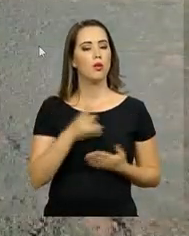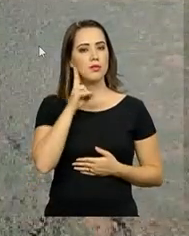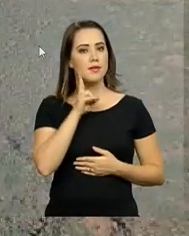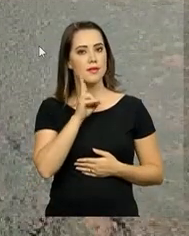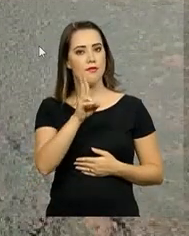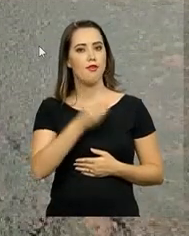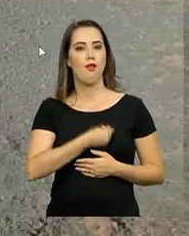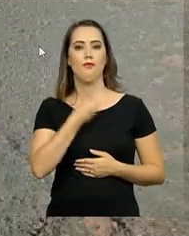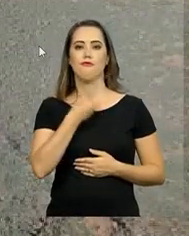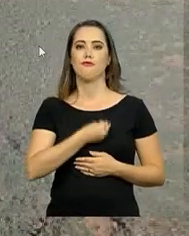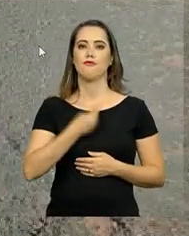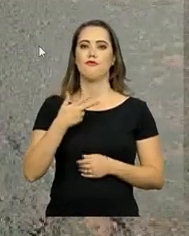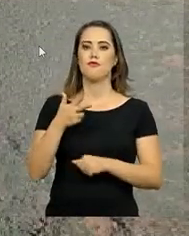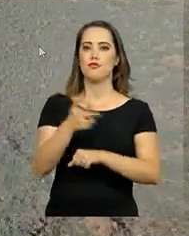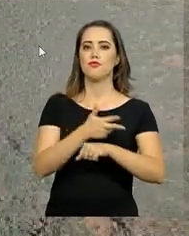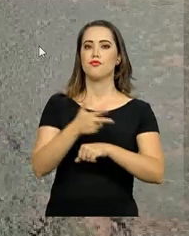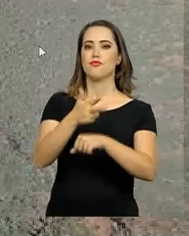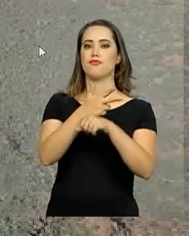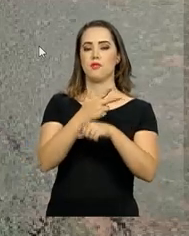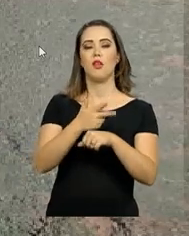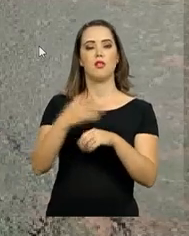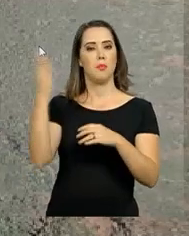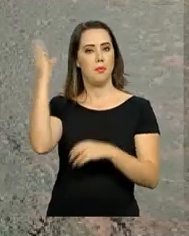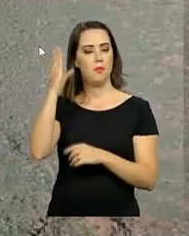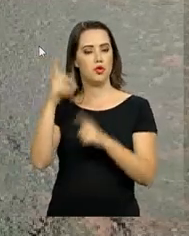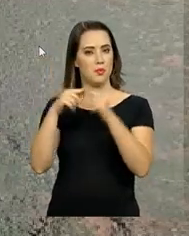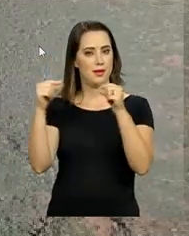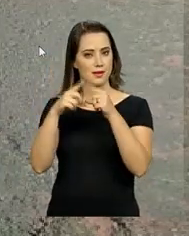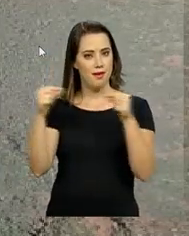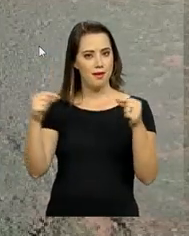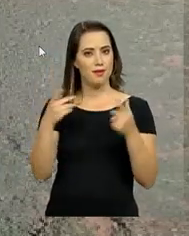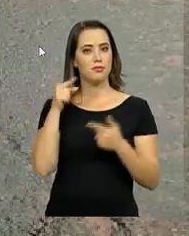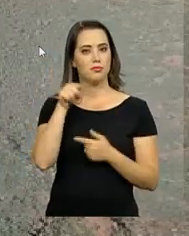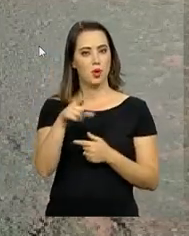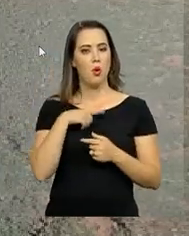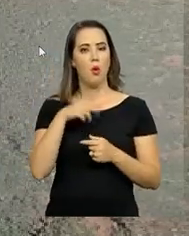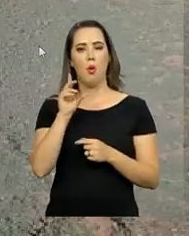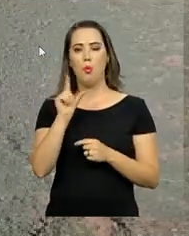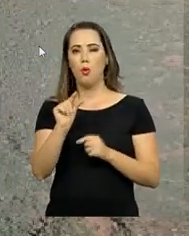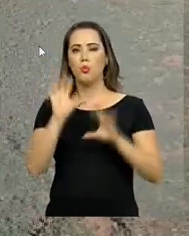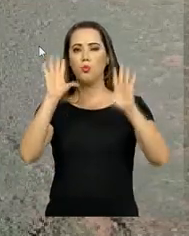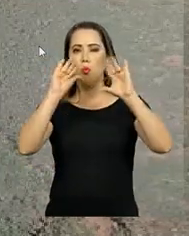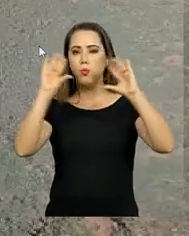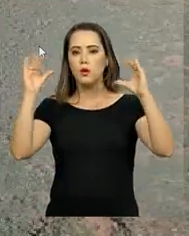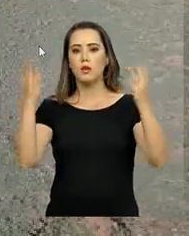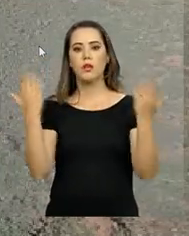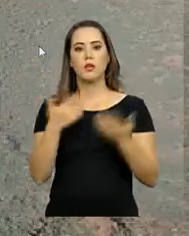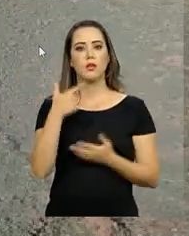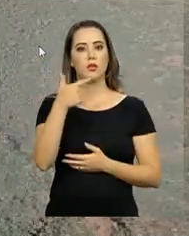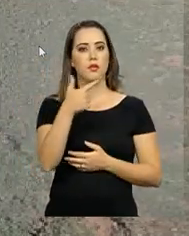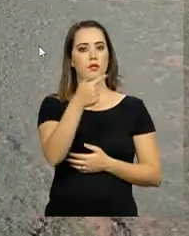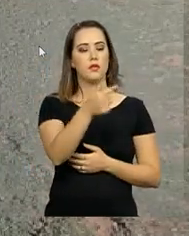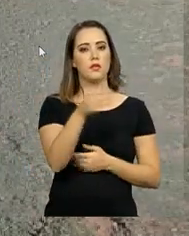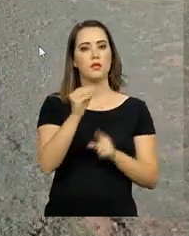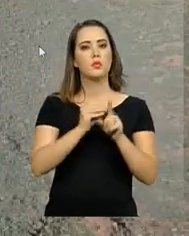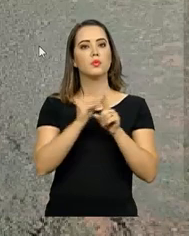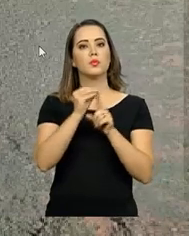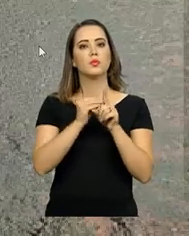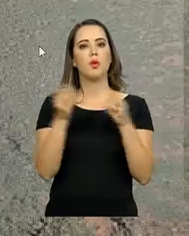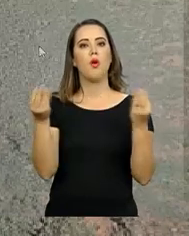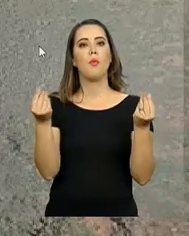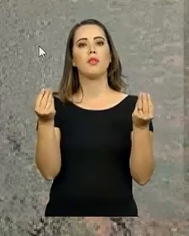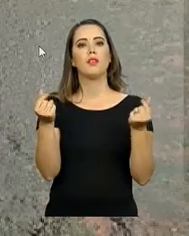imagens ao vivo da capital federal céu com poucas nuvens em brasília e neste momento faz 27 graus a umidade relativa